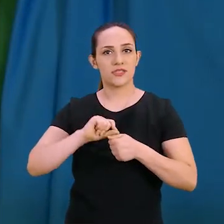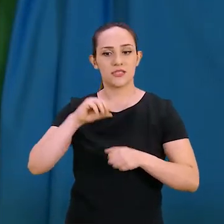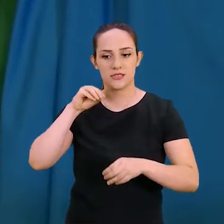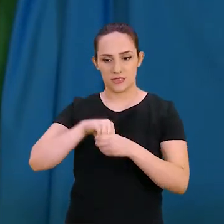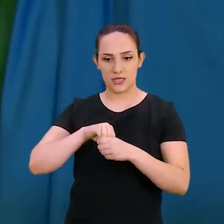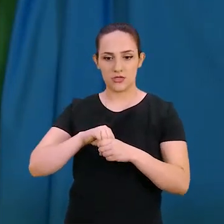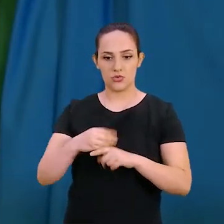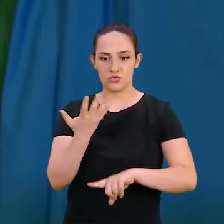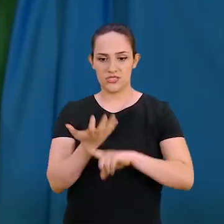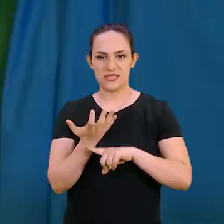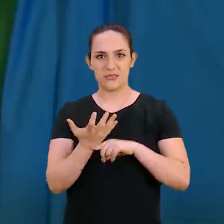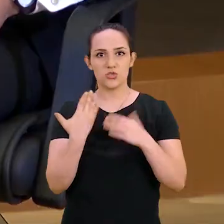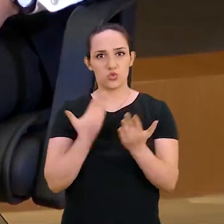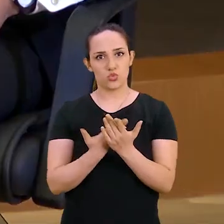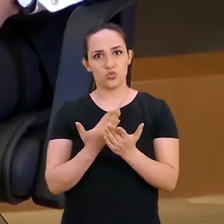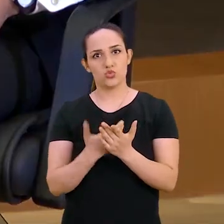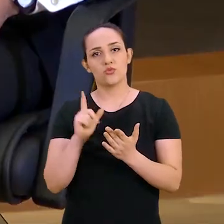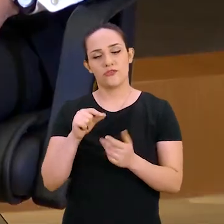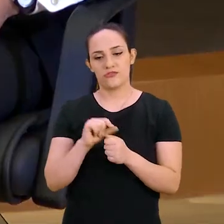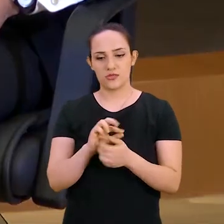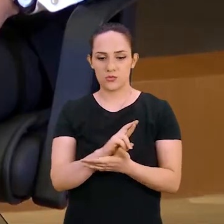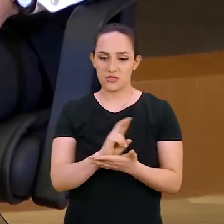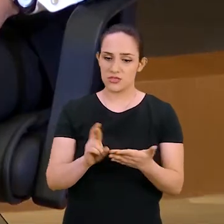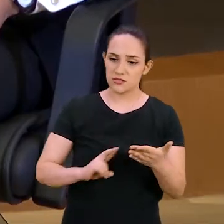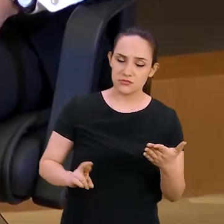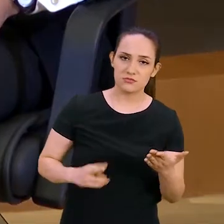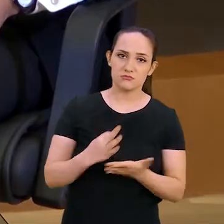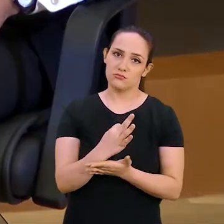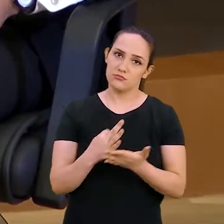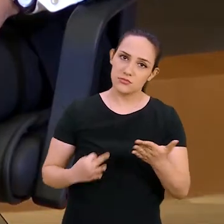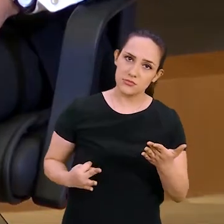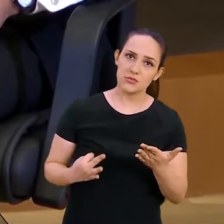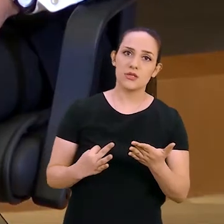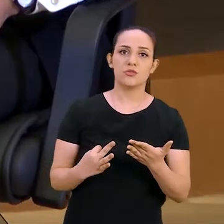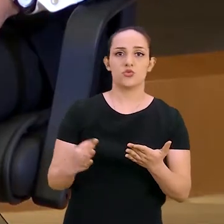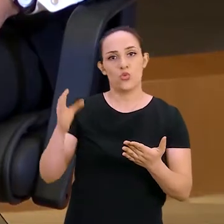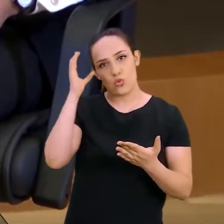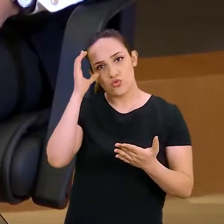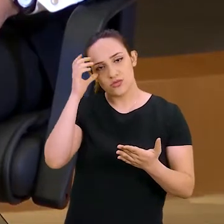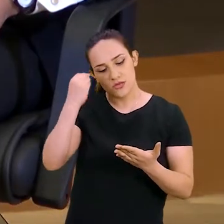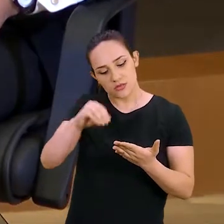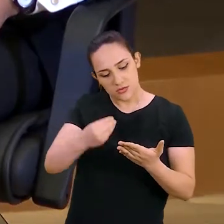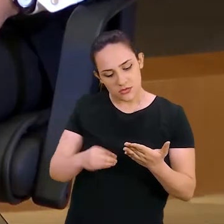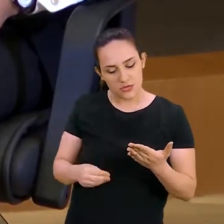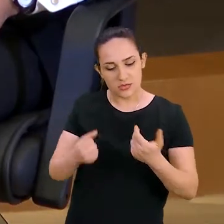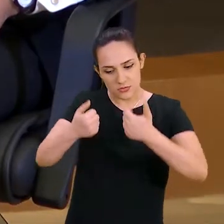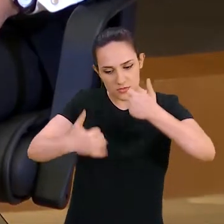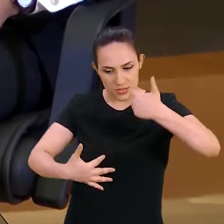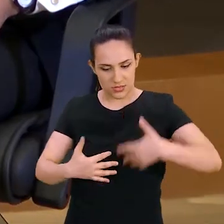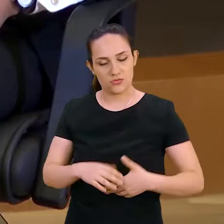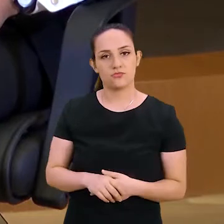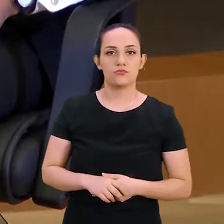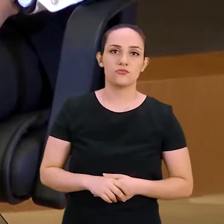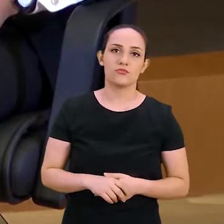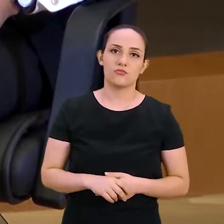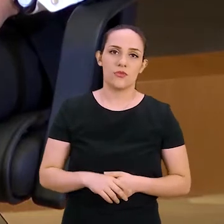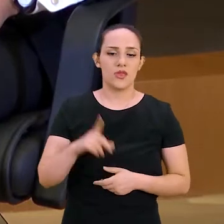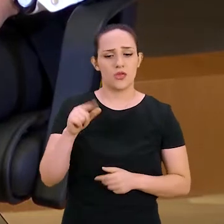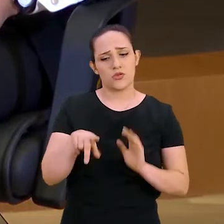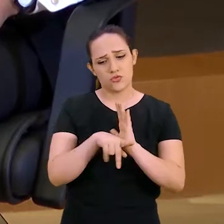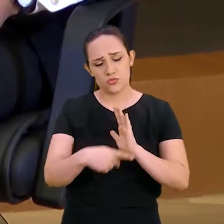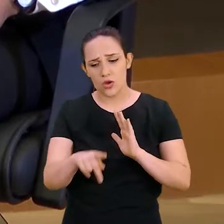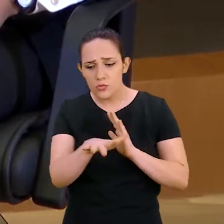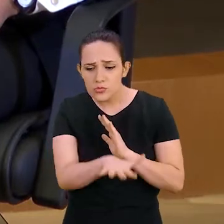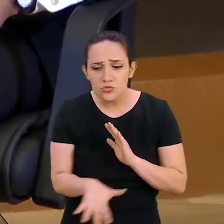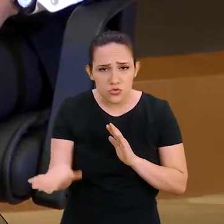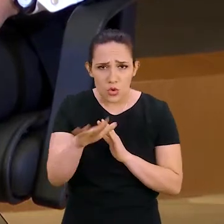da matéria, afim, a redação, desenvolvendo tudo isso que foi trabalhado. Então, a atividade não